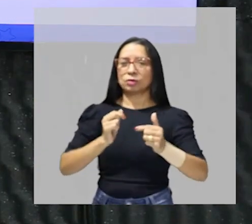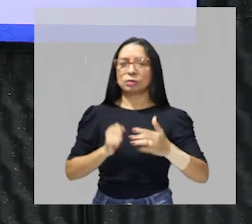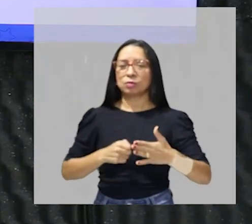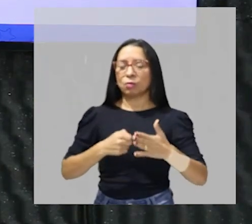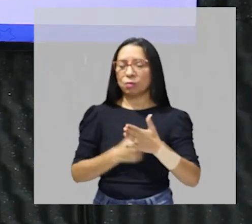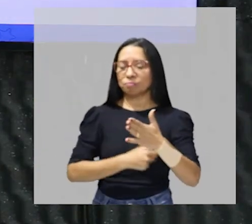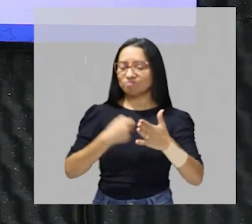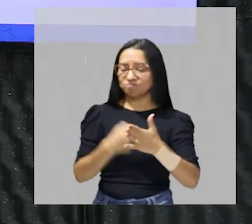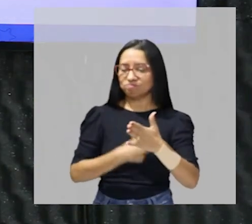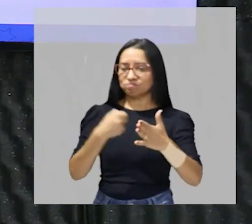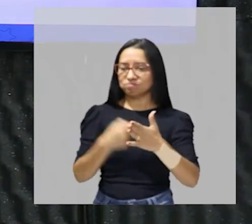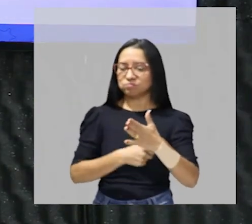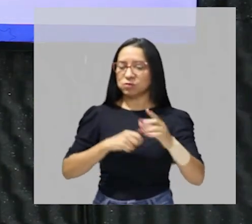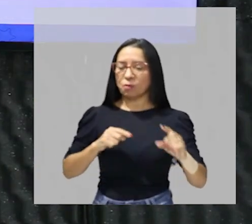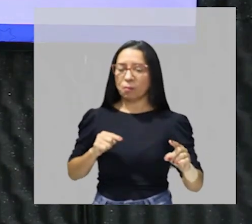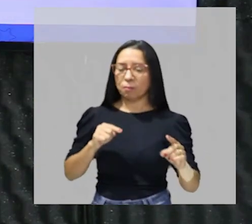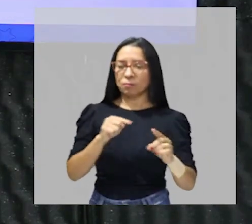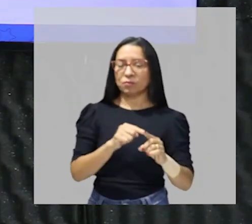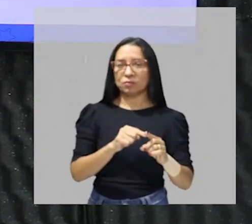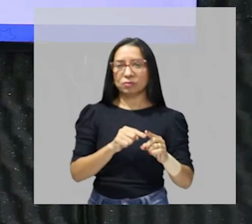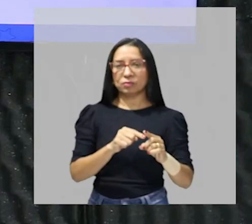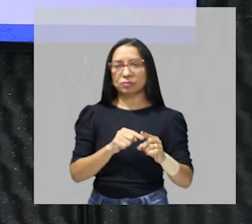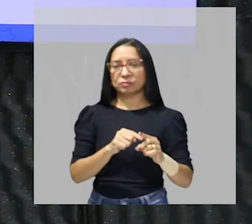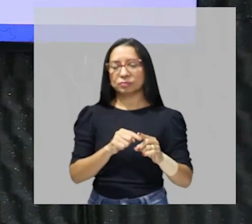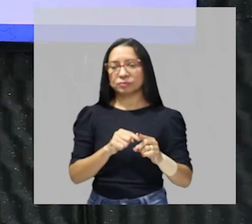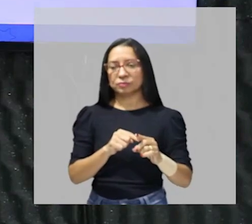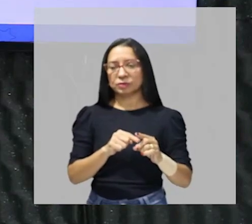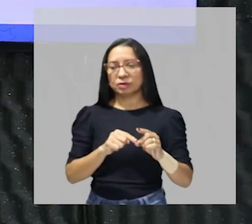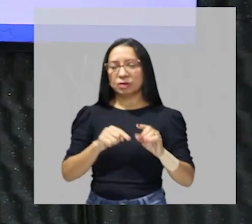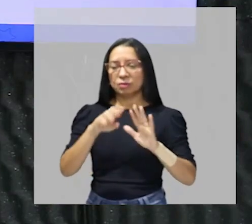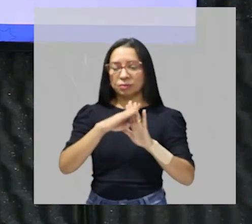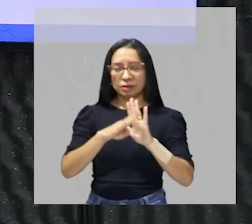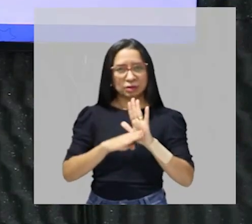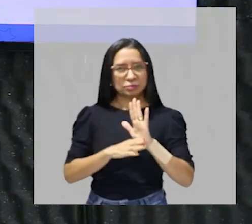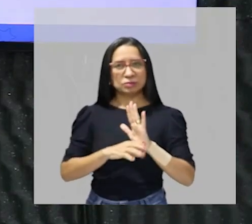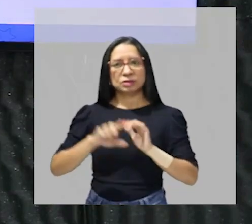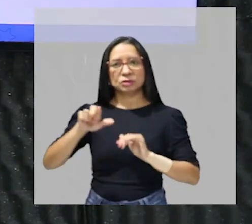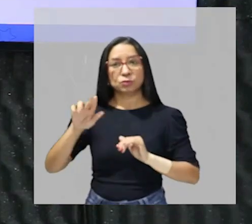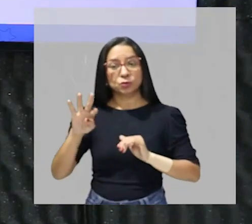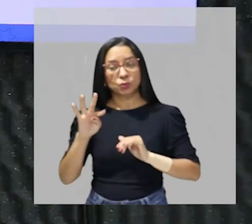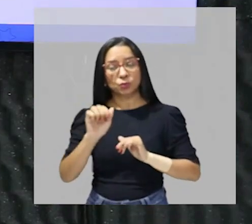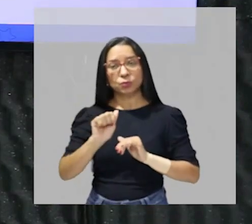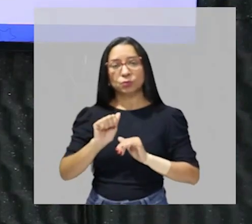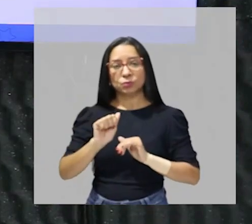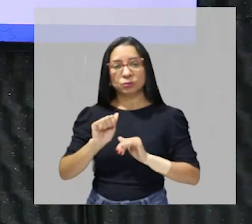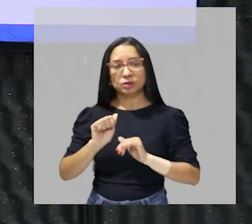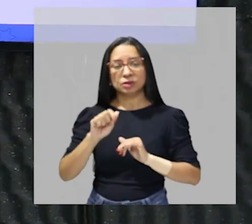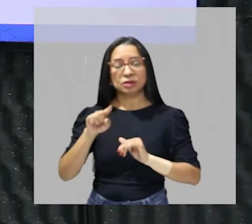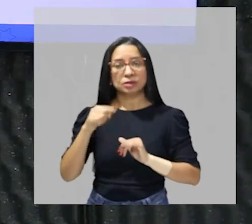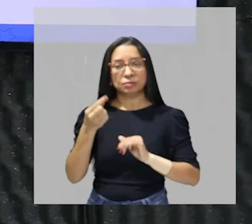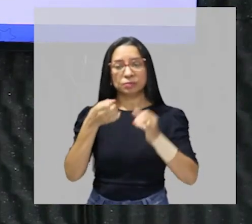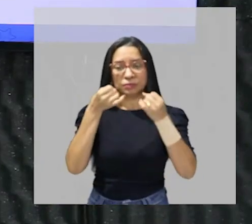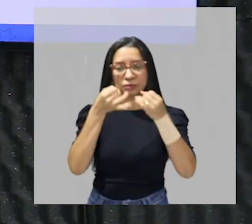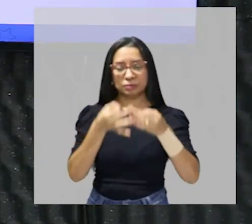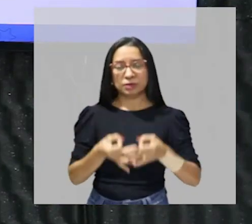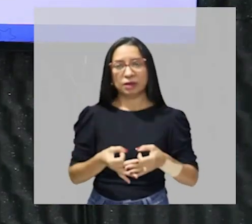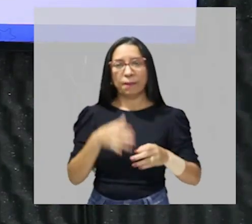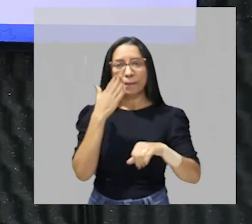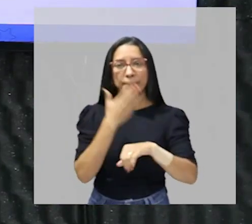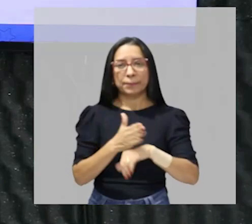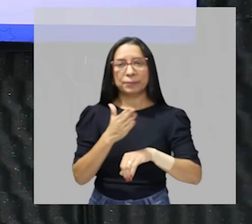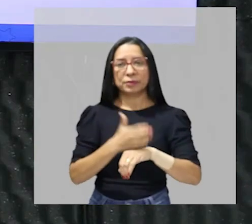Ele vai perfurar o mamute. É até uma classificação de luta que eu vou dar daqui a pouco para vocês. Muitas das práticas